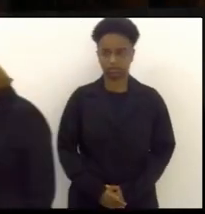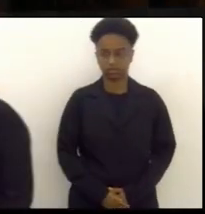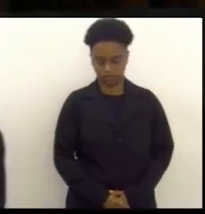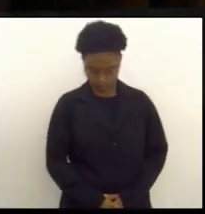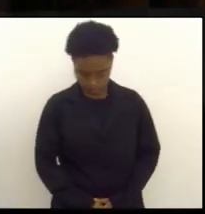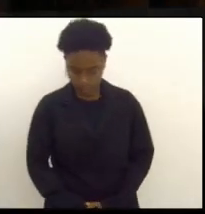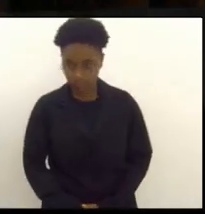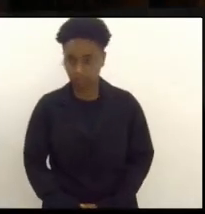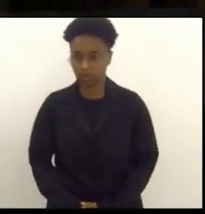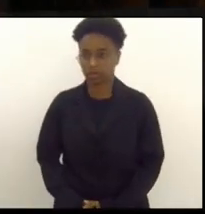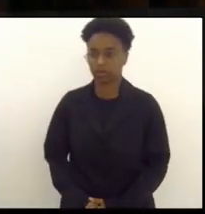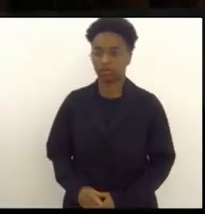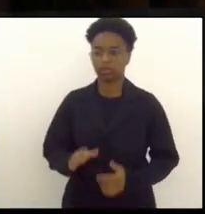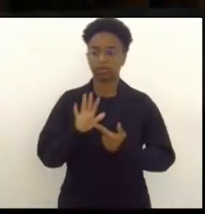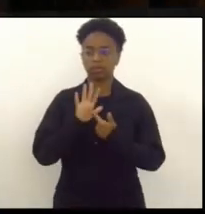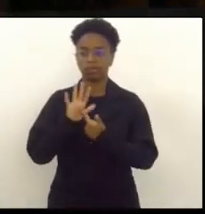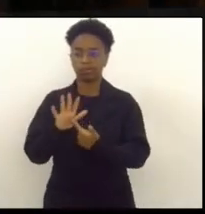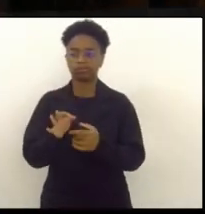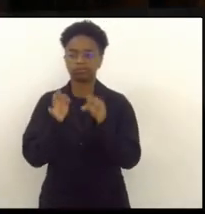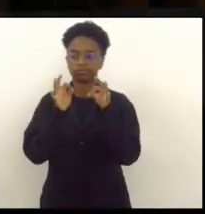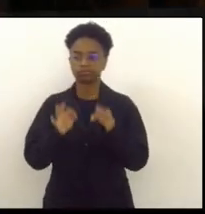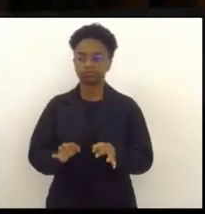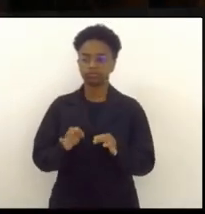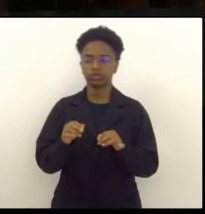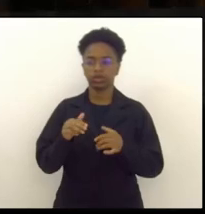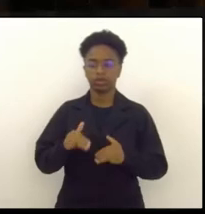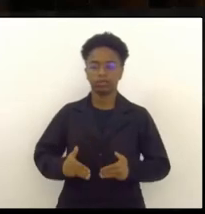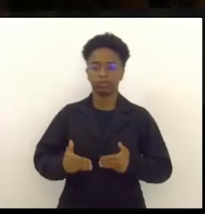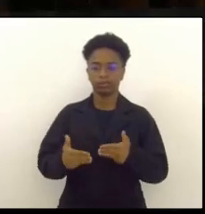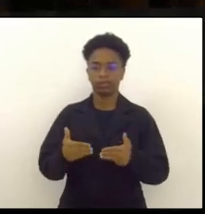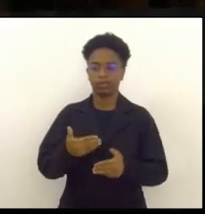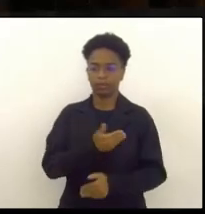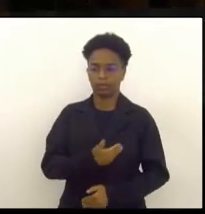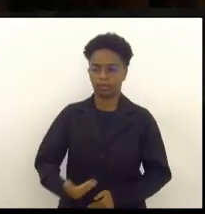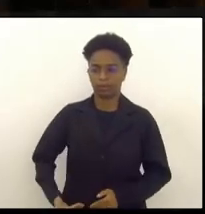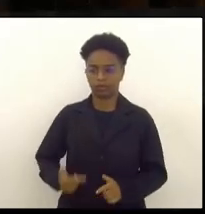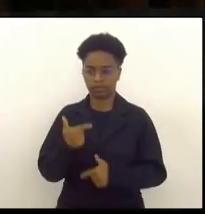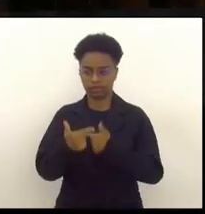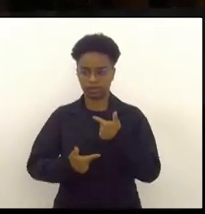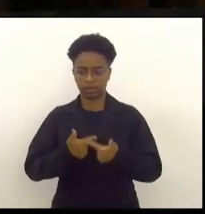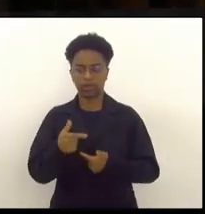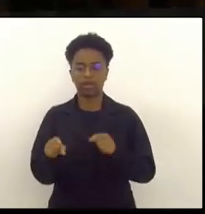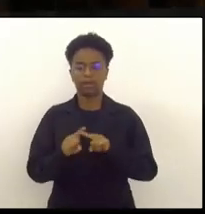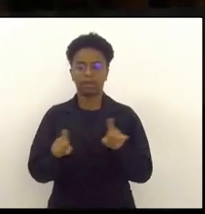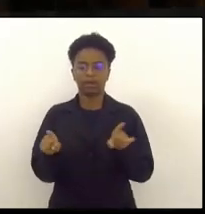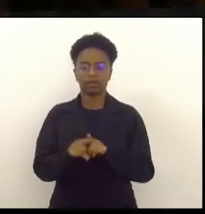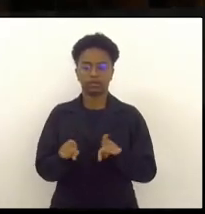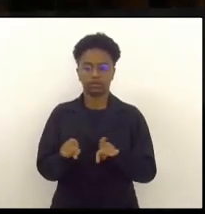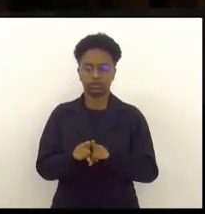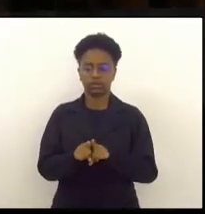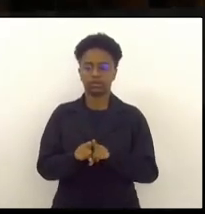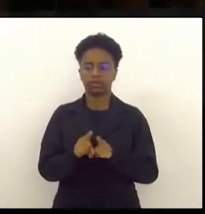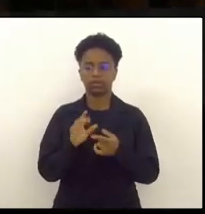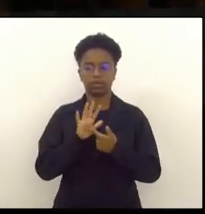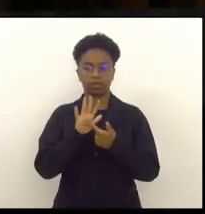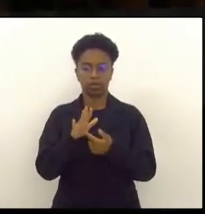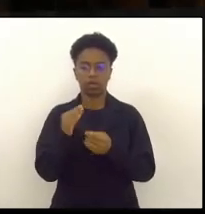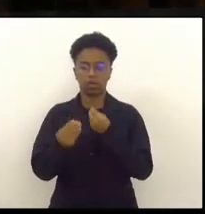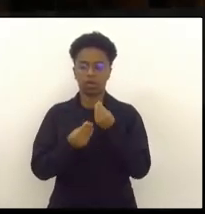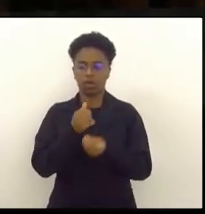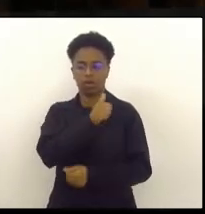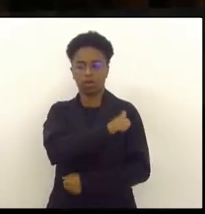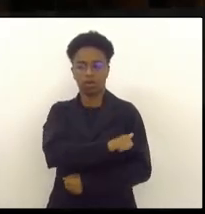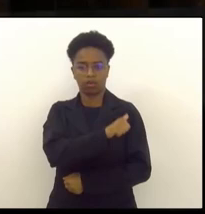dignificam a instituição do Ministério Público do Trabalho, como elas também, como eu disse e repito, projetam o estado do Rio